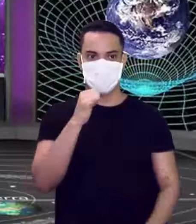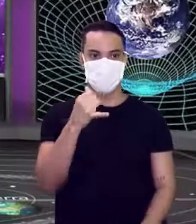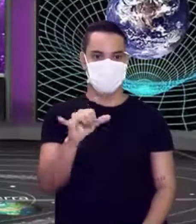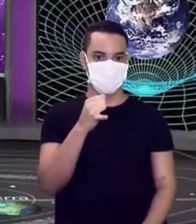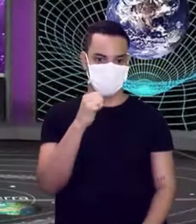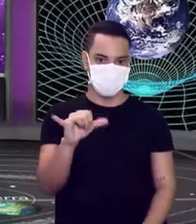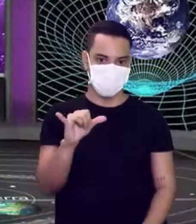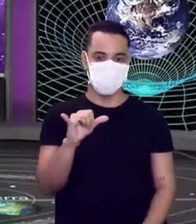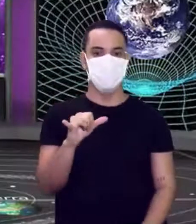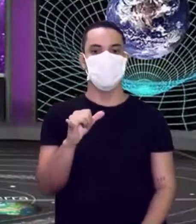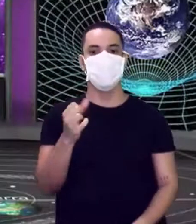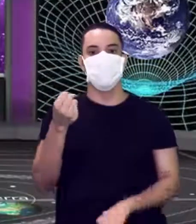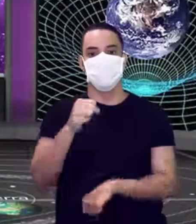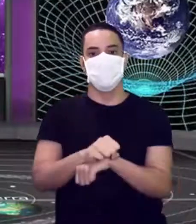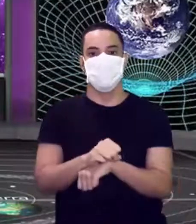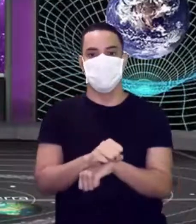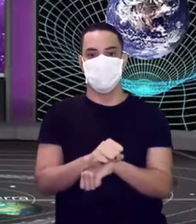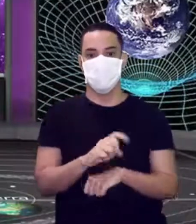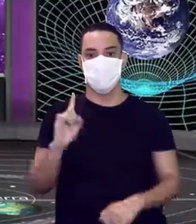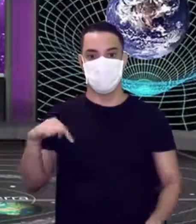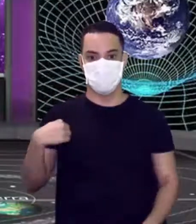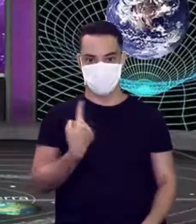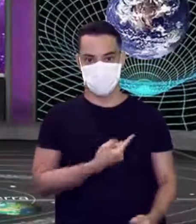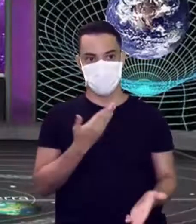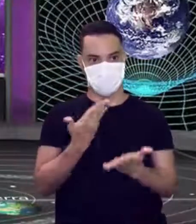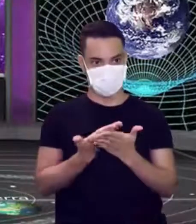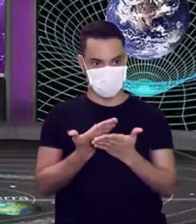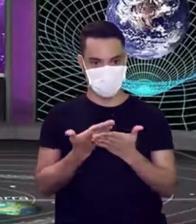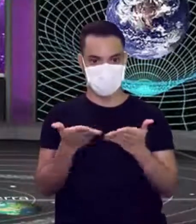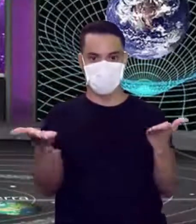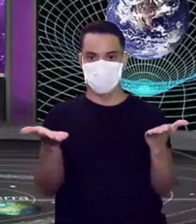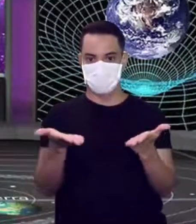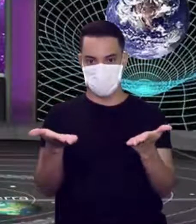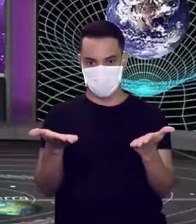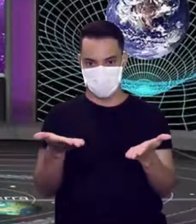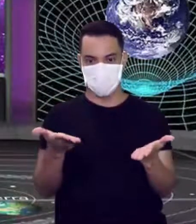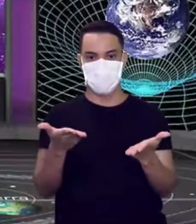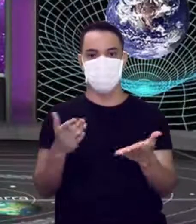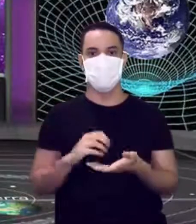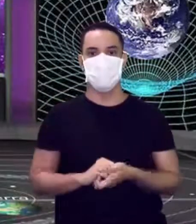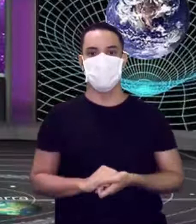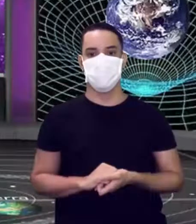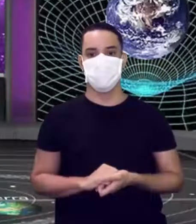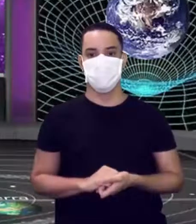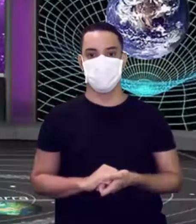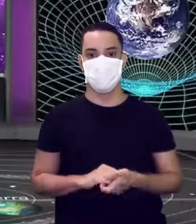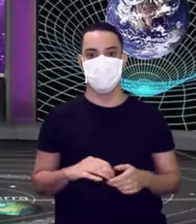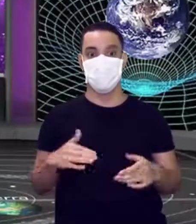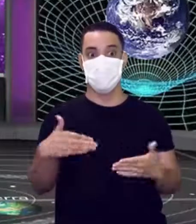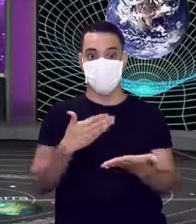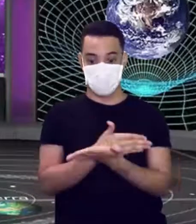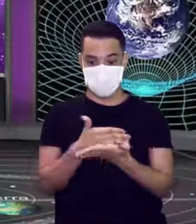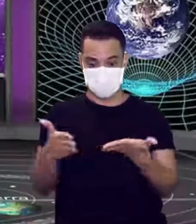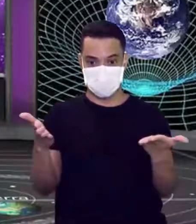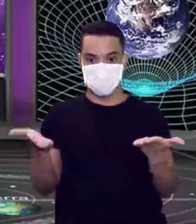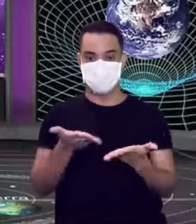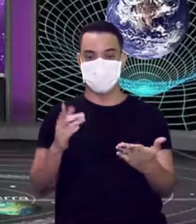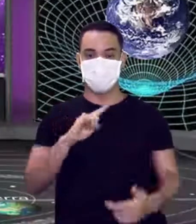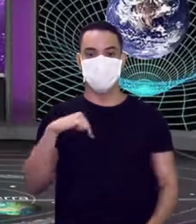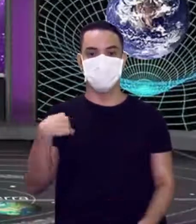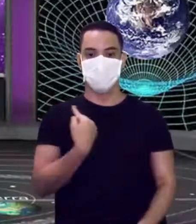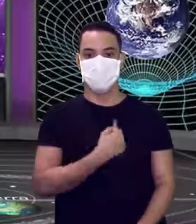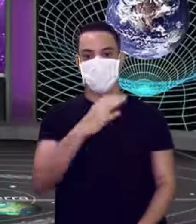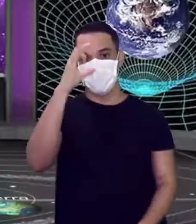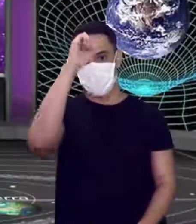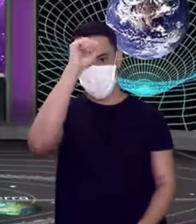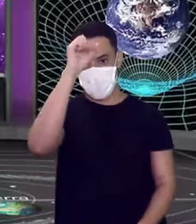devido à eletricidade estática, a gente estuda aqui na eletrostática, ok? E a partir de hoje, nós vamos aprender